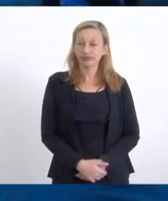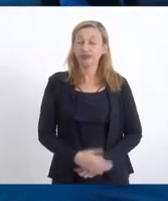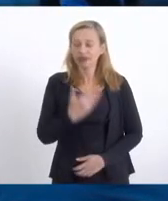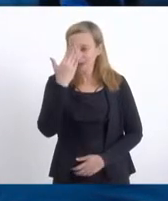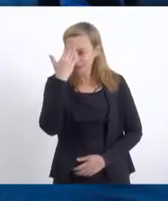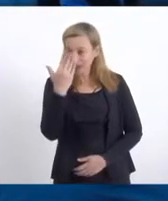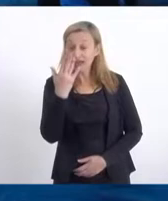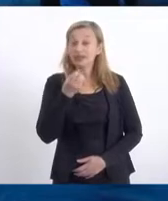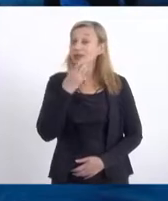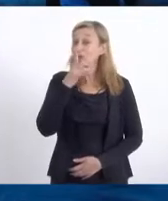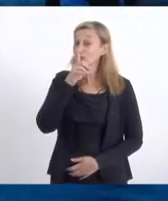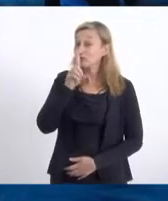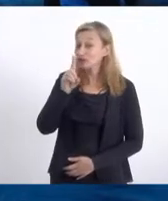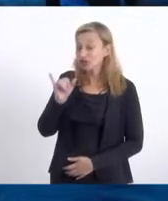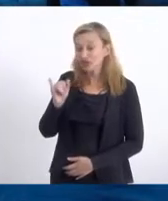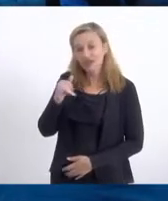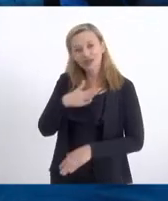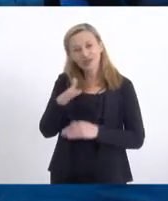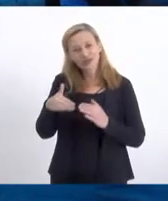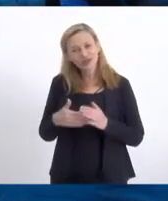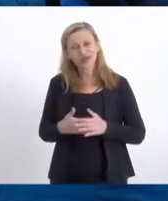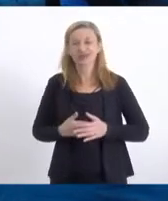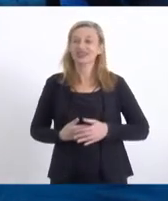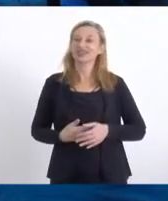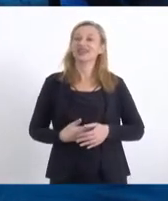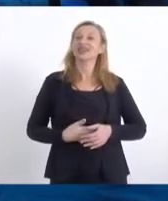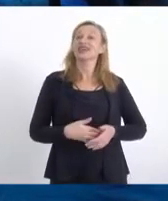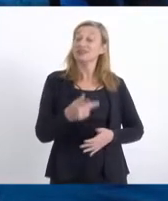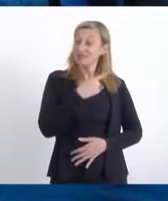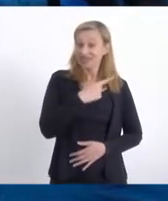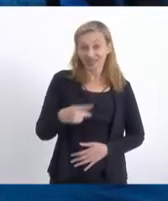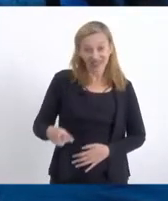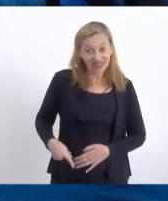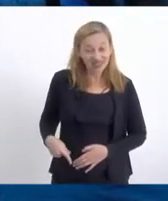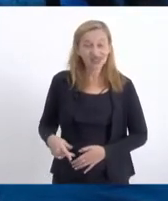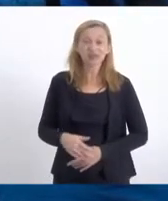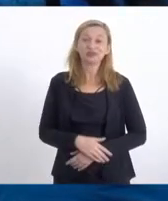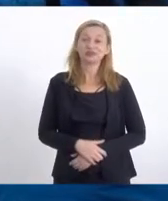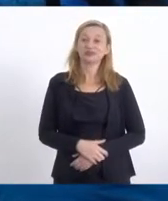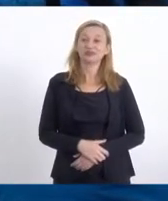Obrigado. Bom dia a todos. Cumprimentar o presidente.